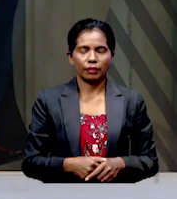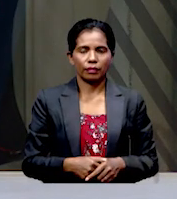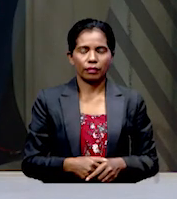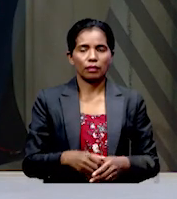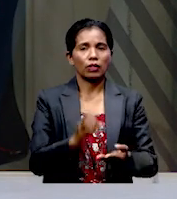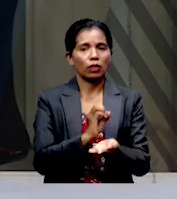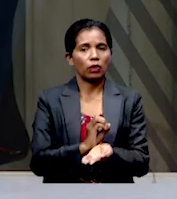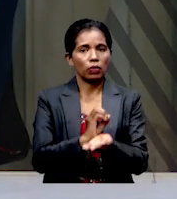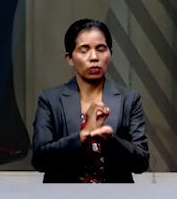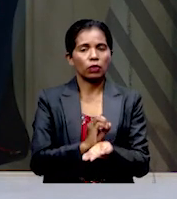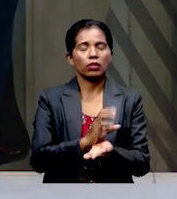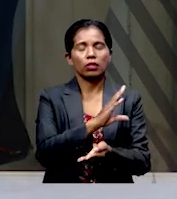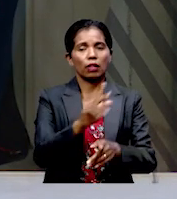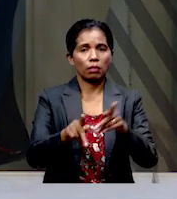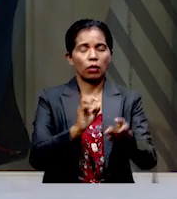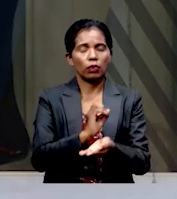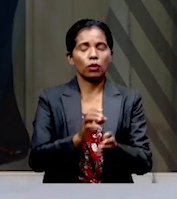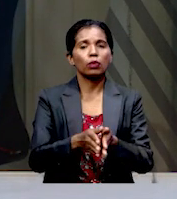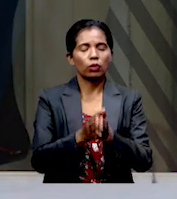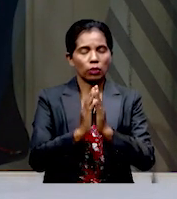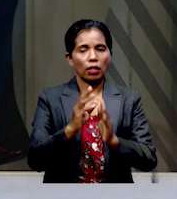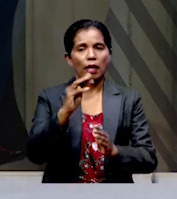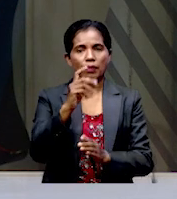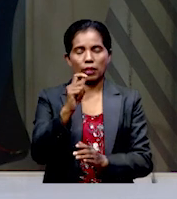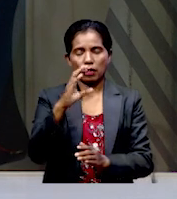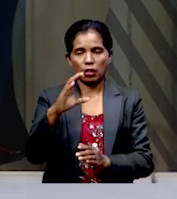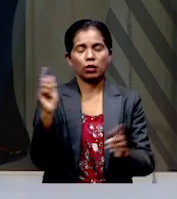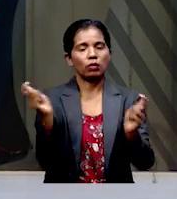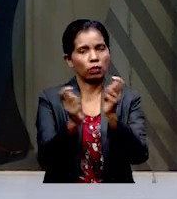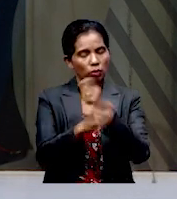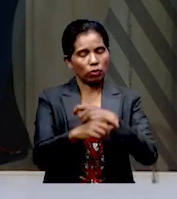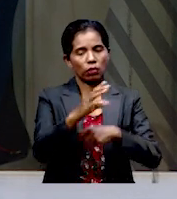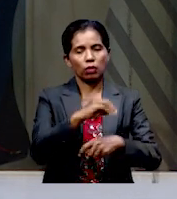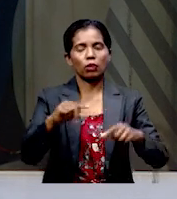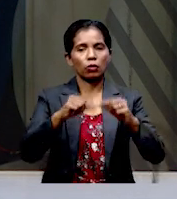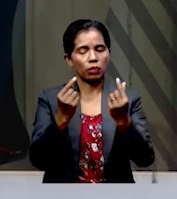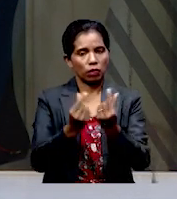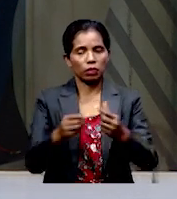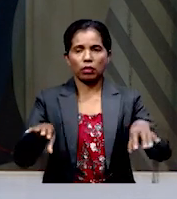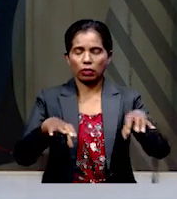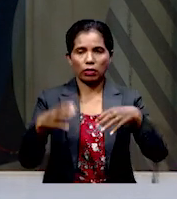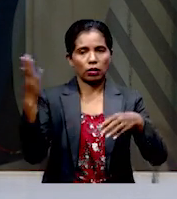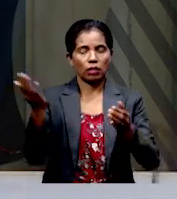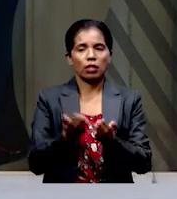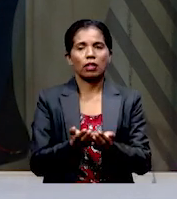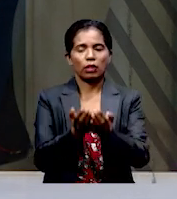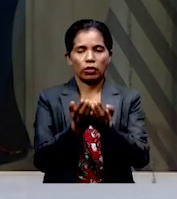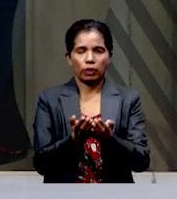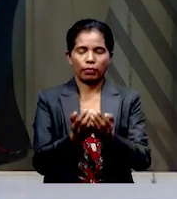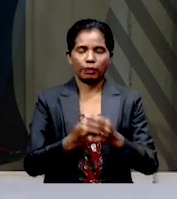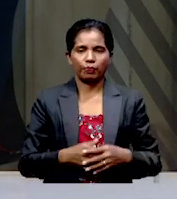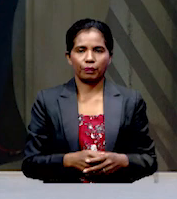O Ecusiwan, o subministro de transporte e comunicação, a tu troca equipa CIRNB e a Roberlin Ramelau.